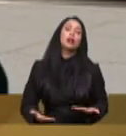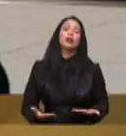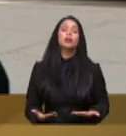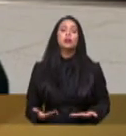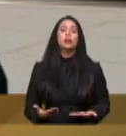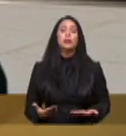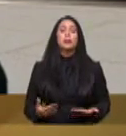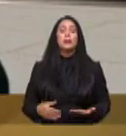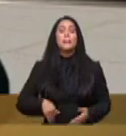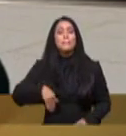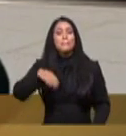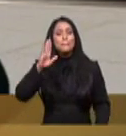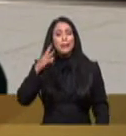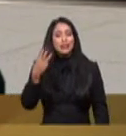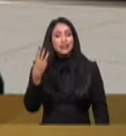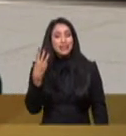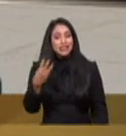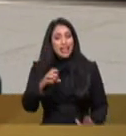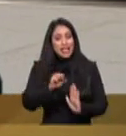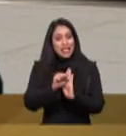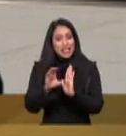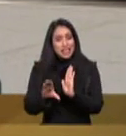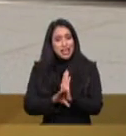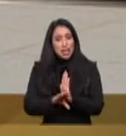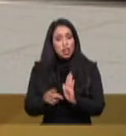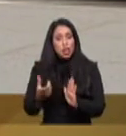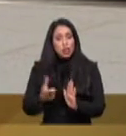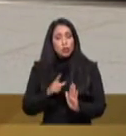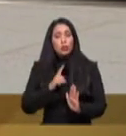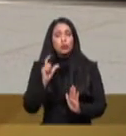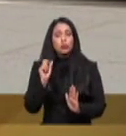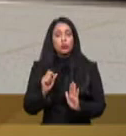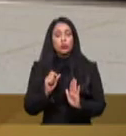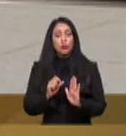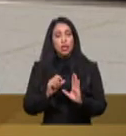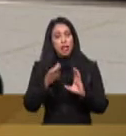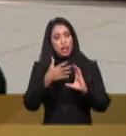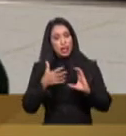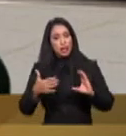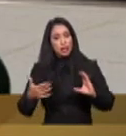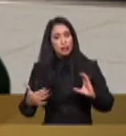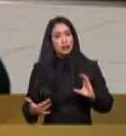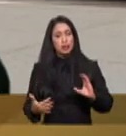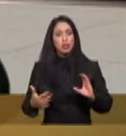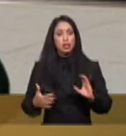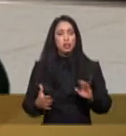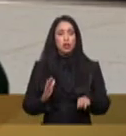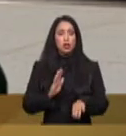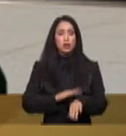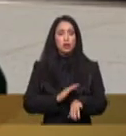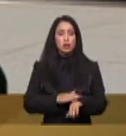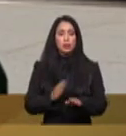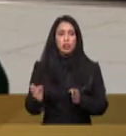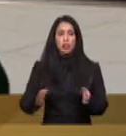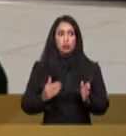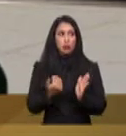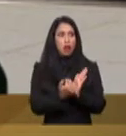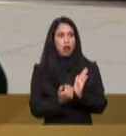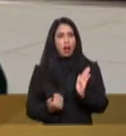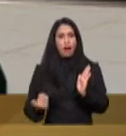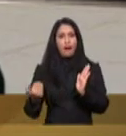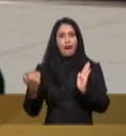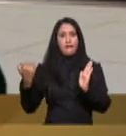responsável por mais de 3 séculos do que ele caracteriza como o período de maiores